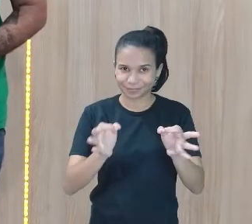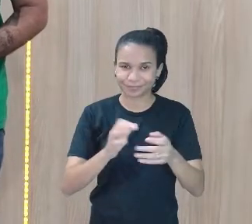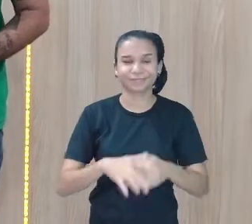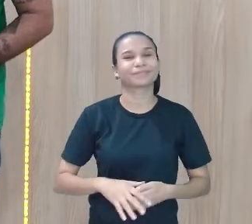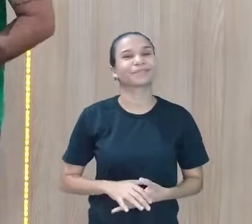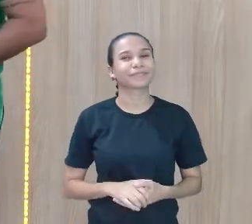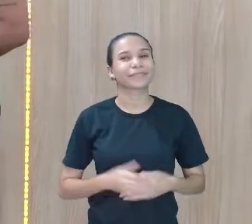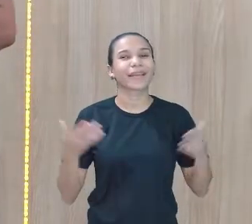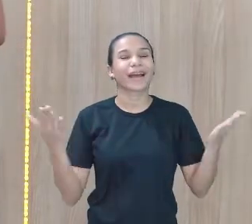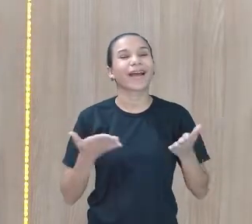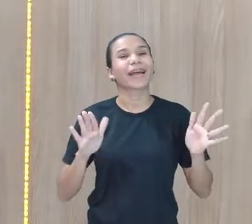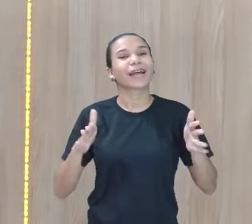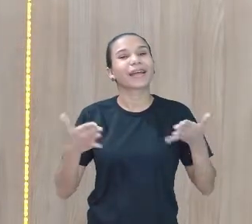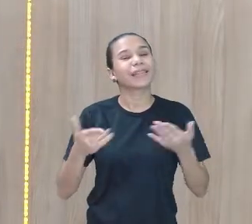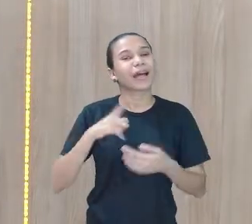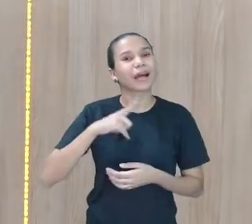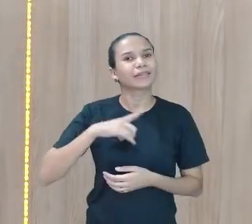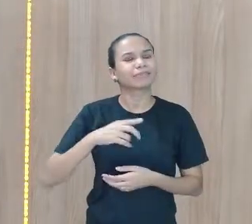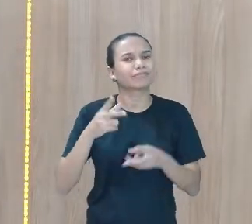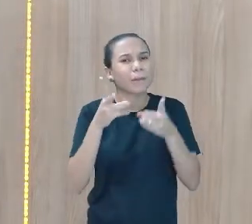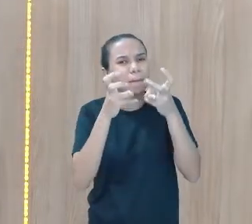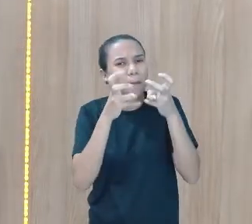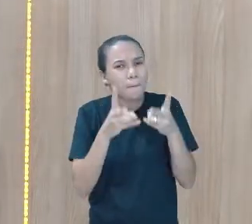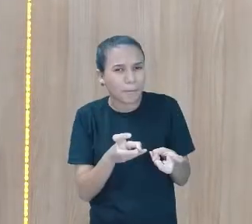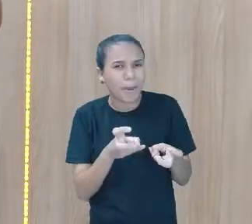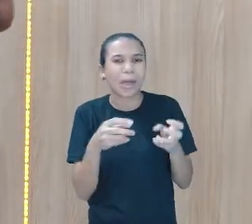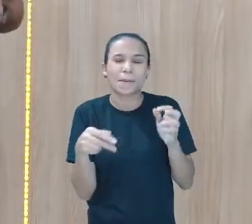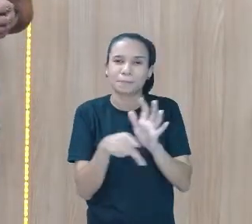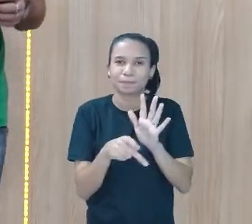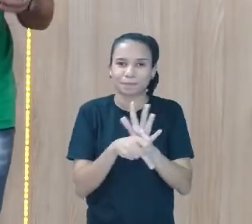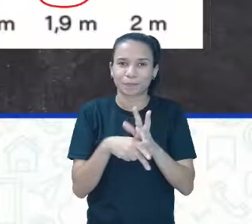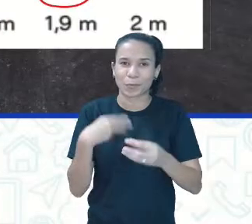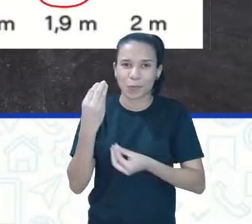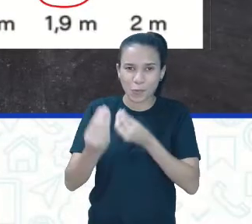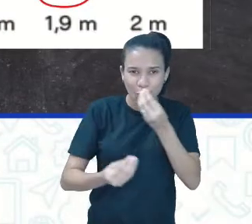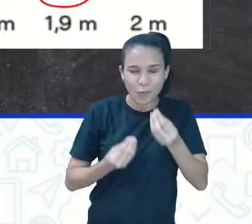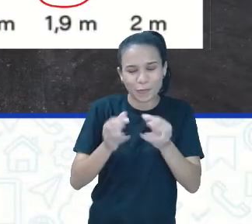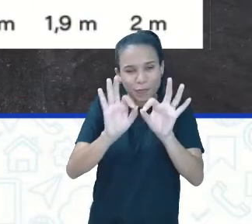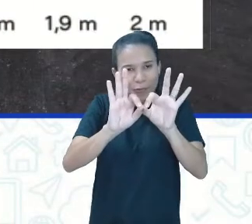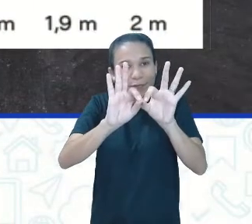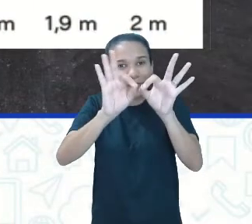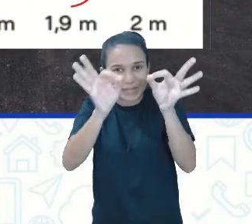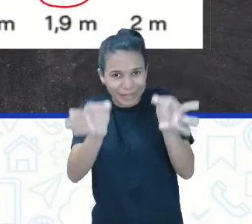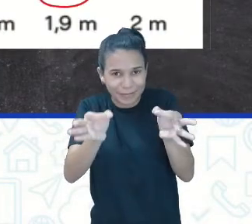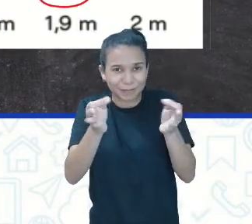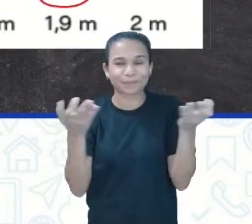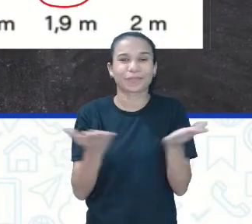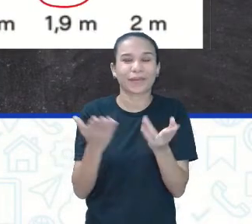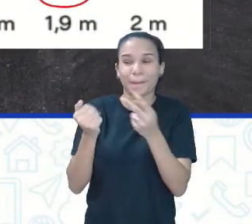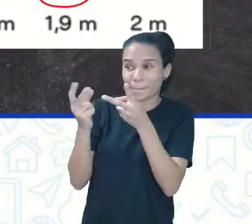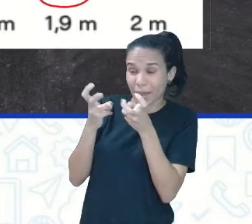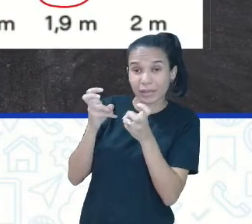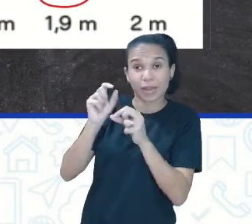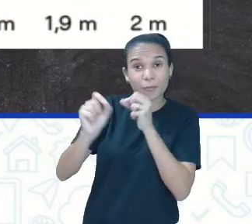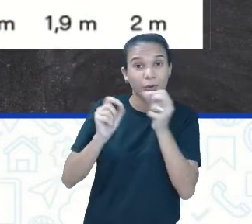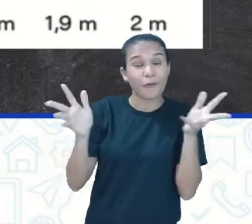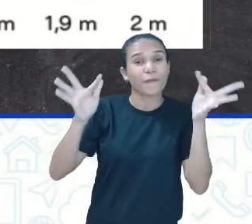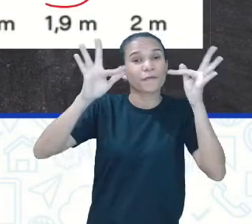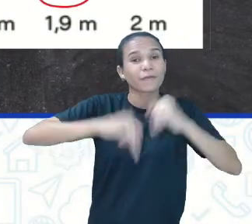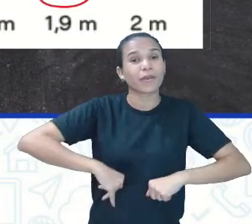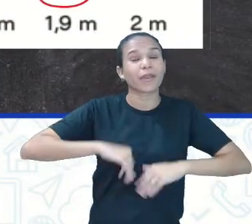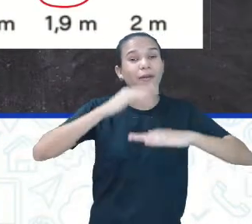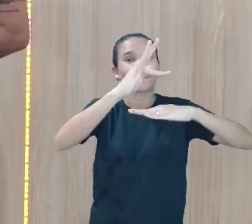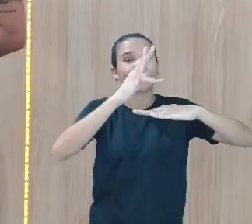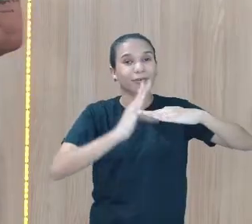1,6, tá certo? Então, eu tenho essa identificação aí de maneira bem simples. Agora, perceba que a última fração